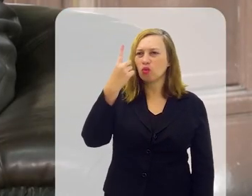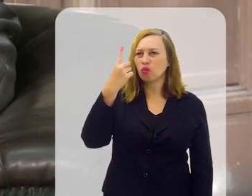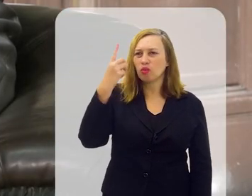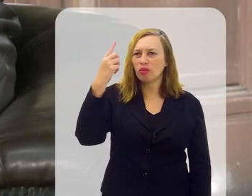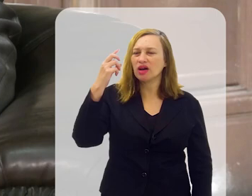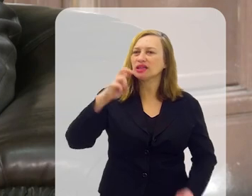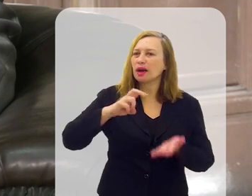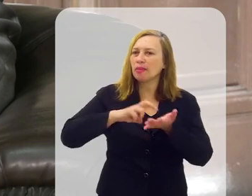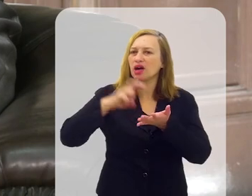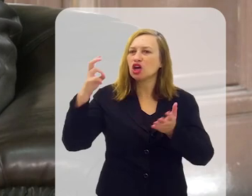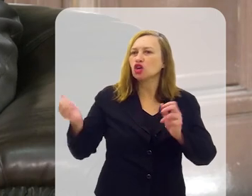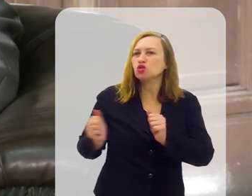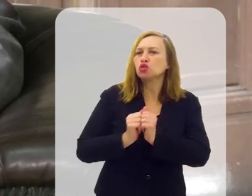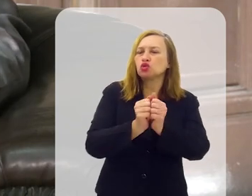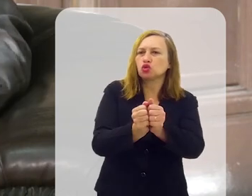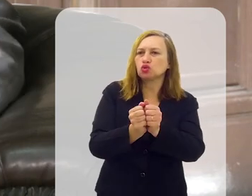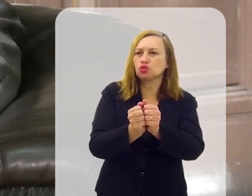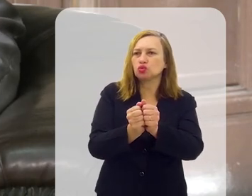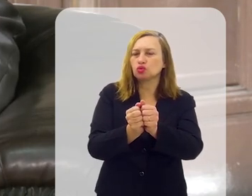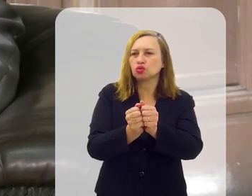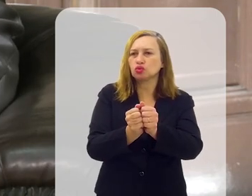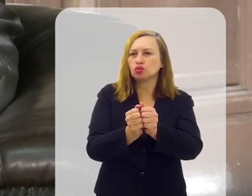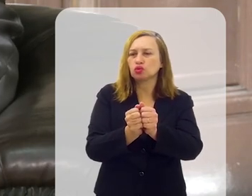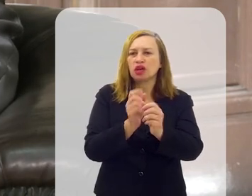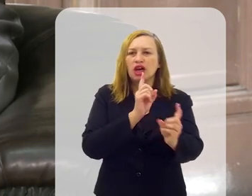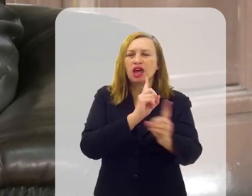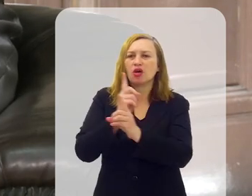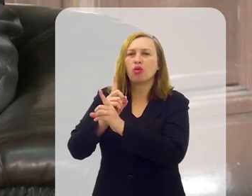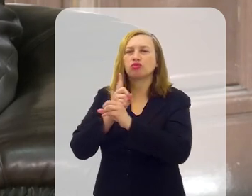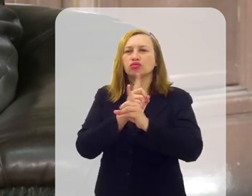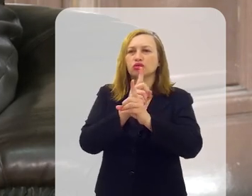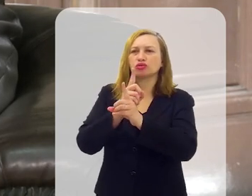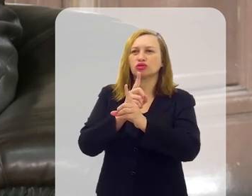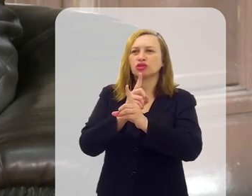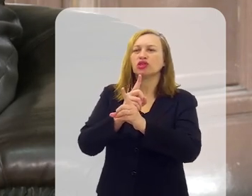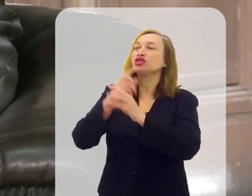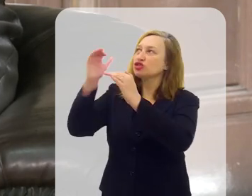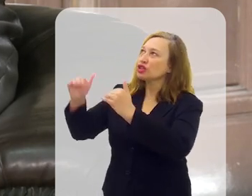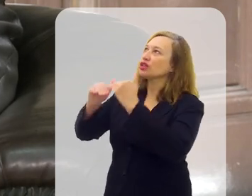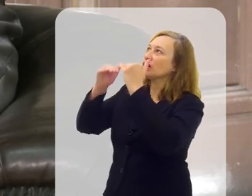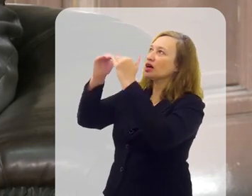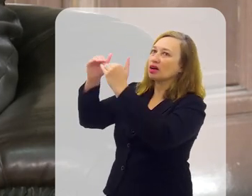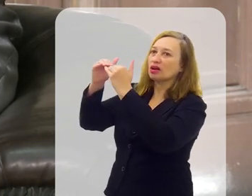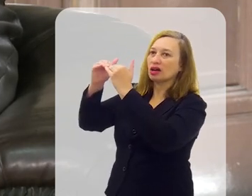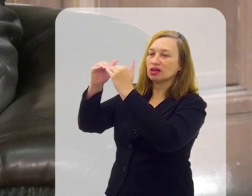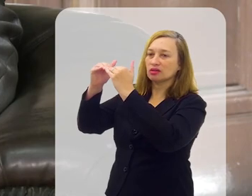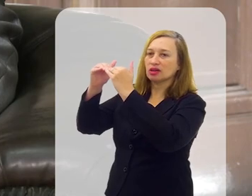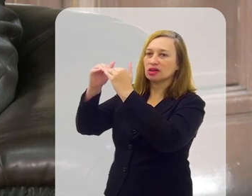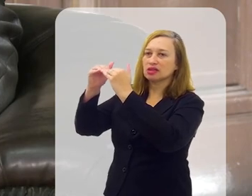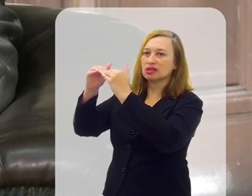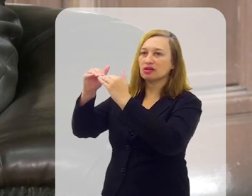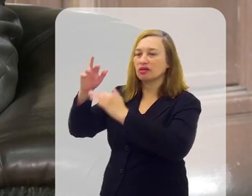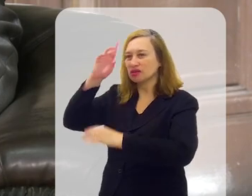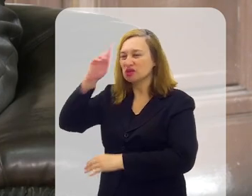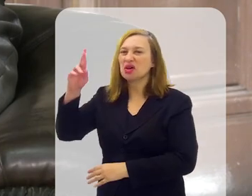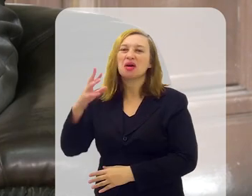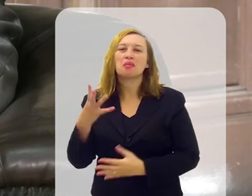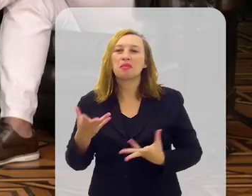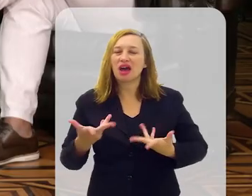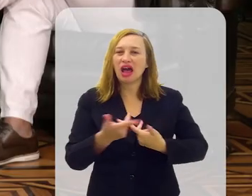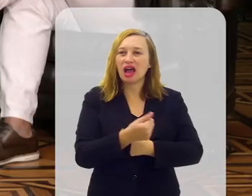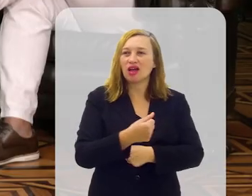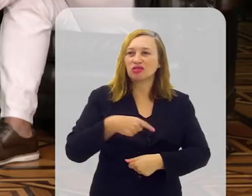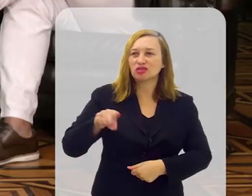1 da manhã, nós estamos lá juntos fazendo um programa Encontro de Adoradores. Isso é bom, hein? Uma sim, hora da manhã. É, 1 hora da manhã. Você pega